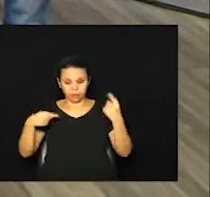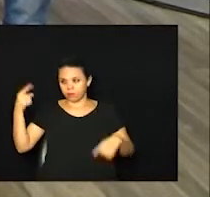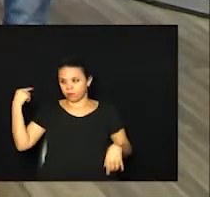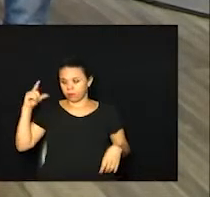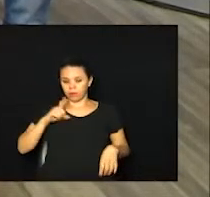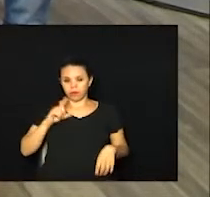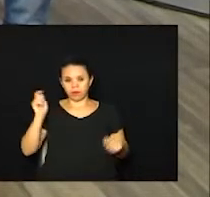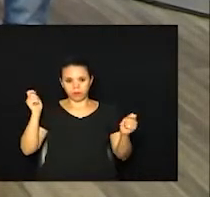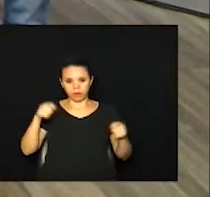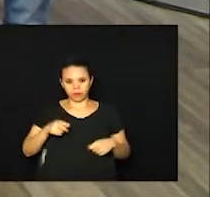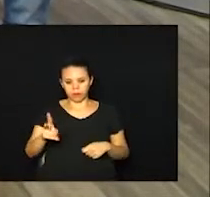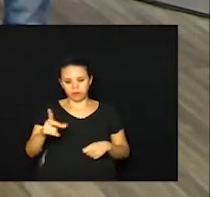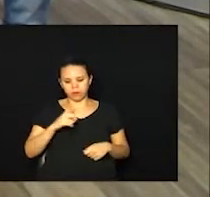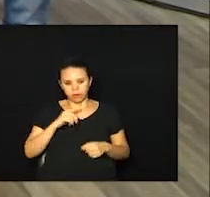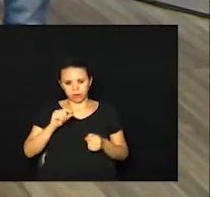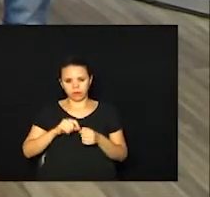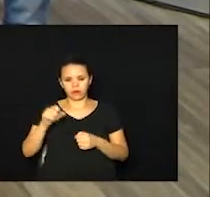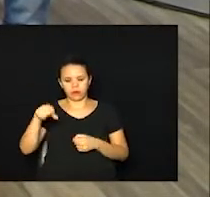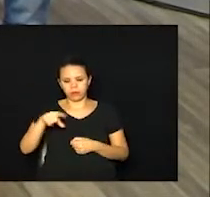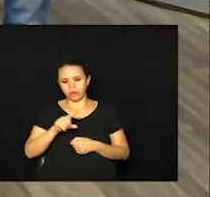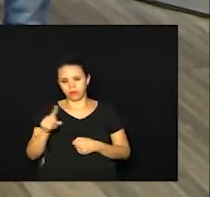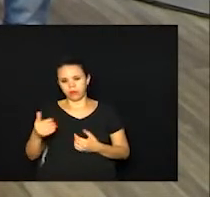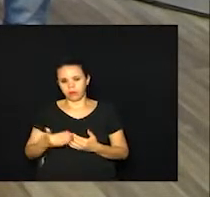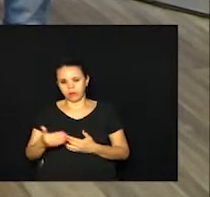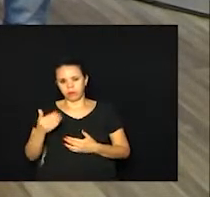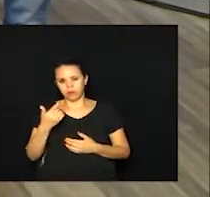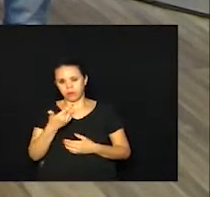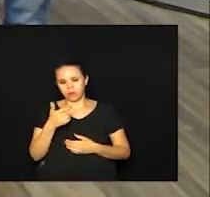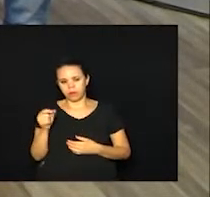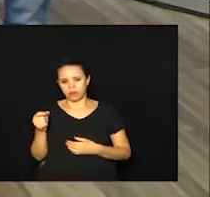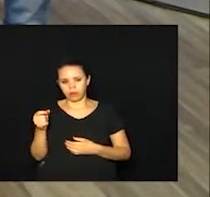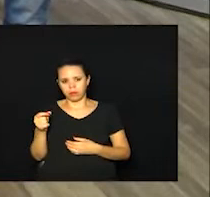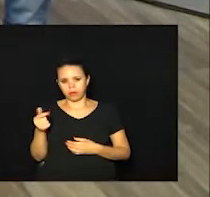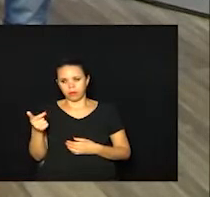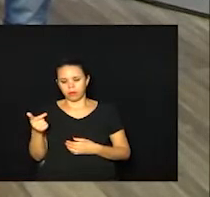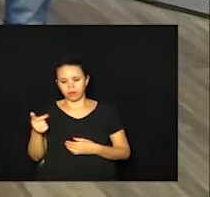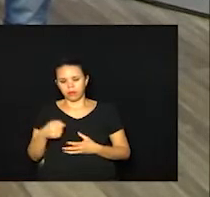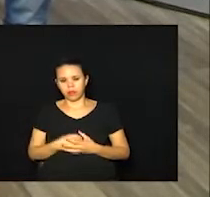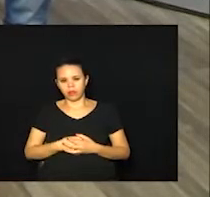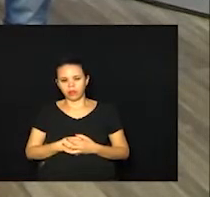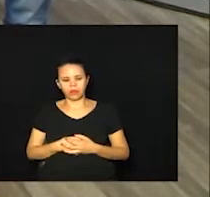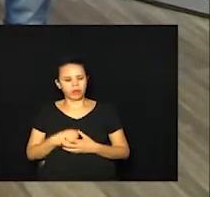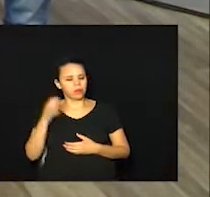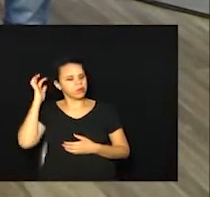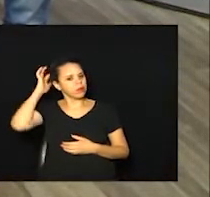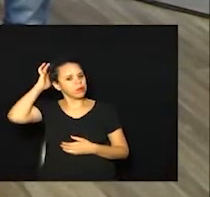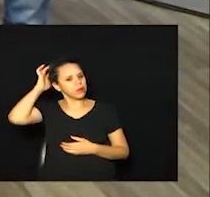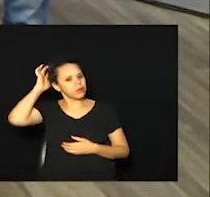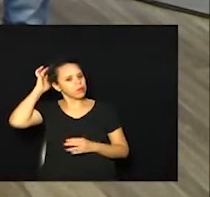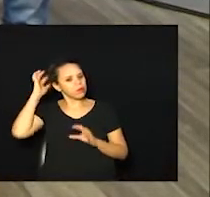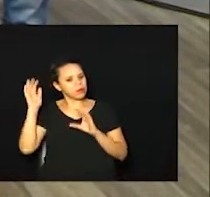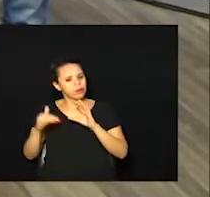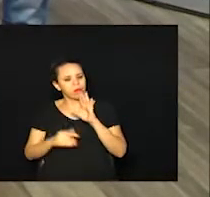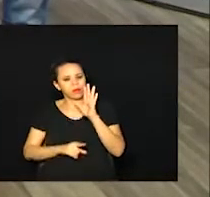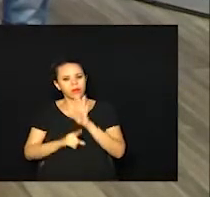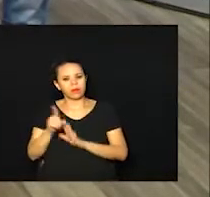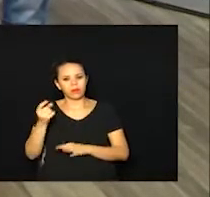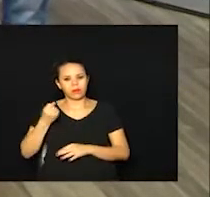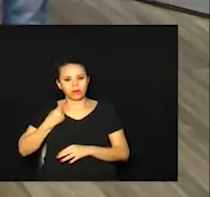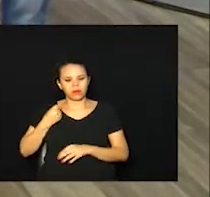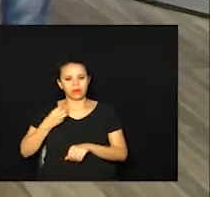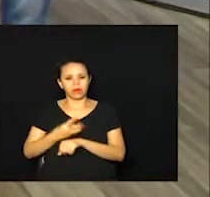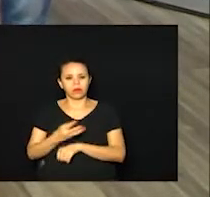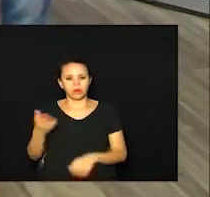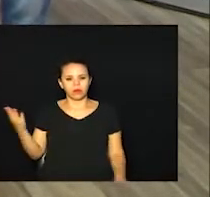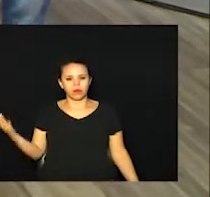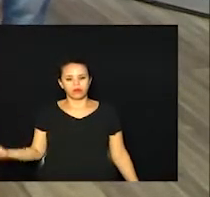havia condições de ser realizado agora em 2022. E chega um questionamento aqui através do número do nosso